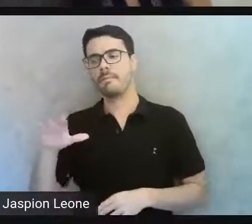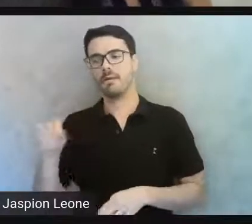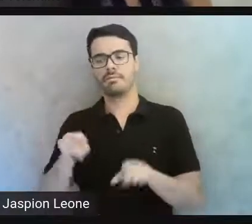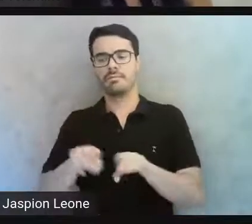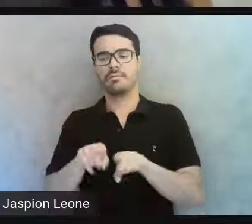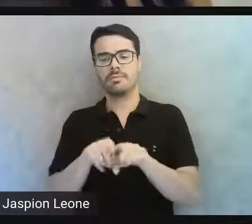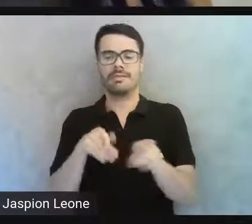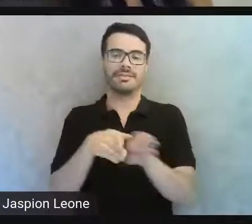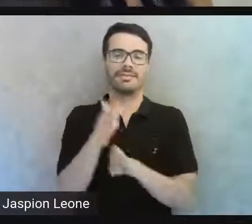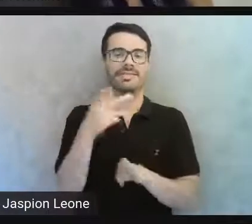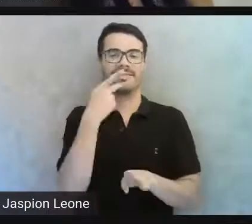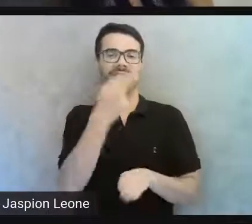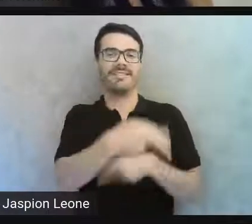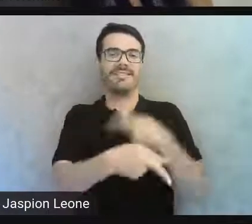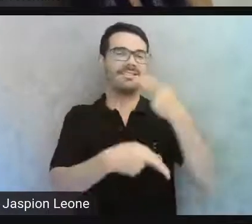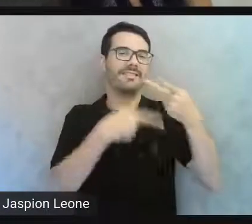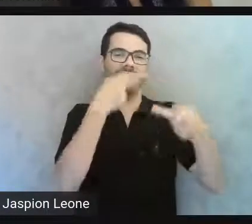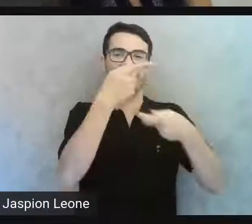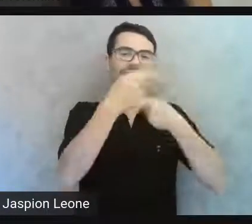falando.